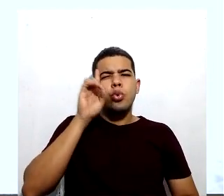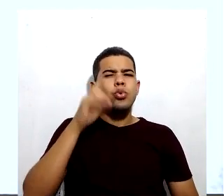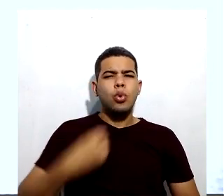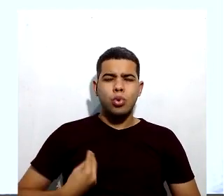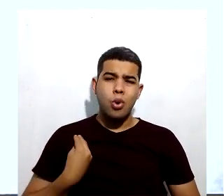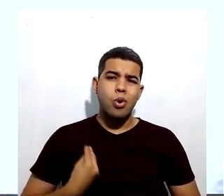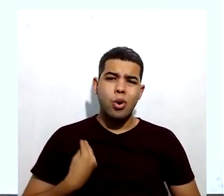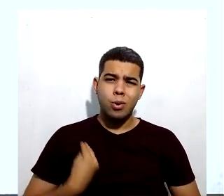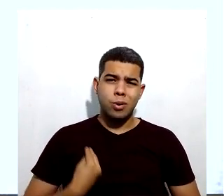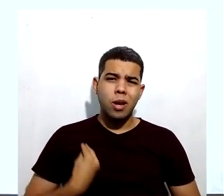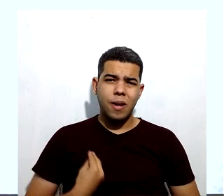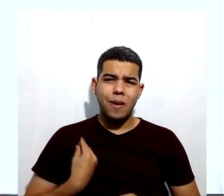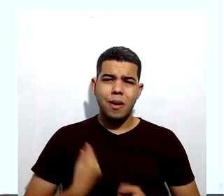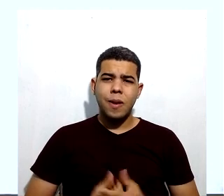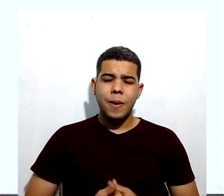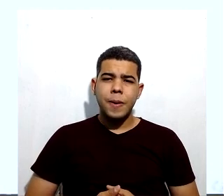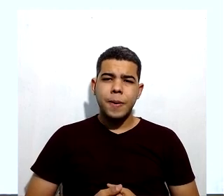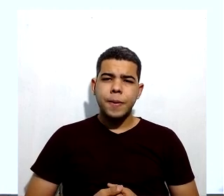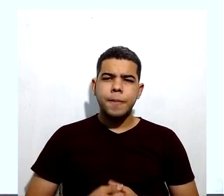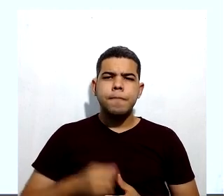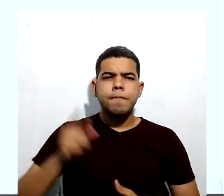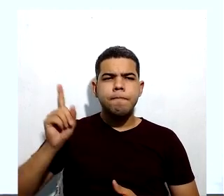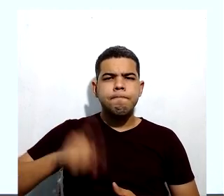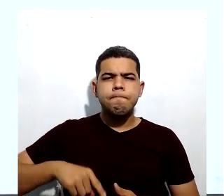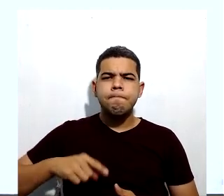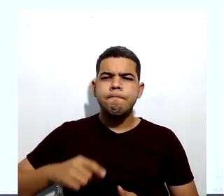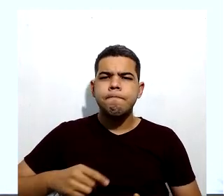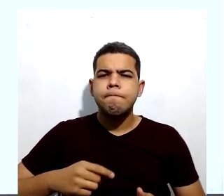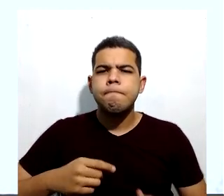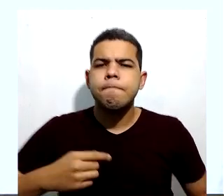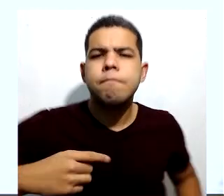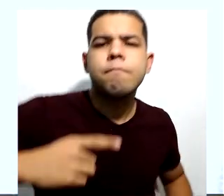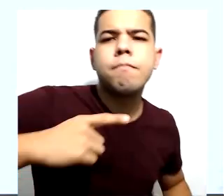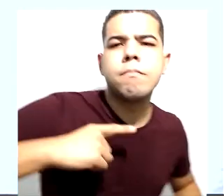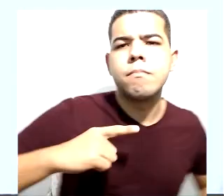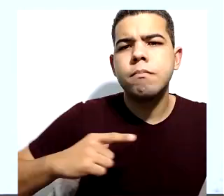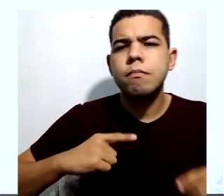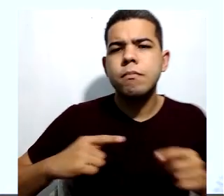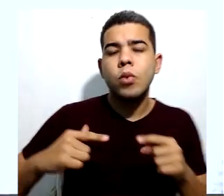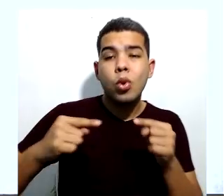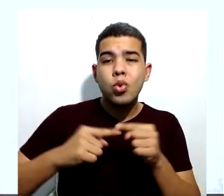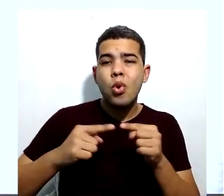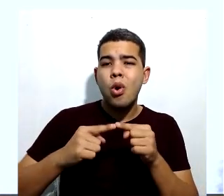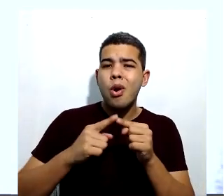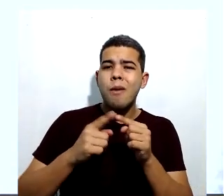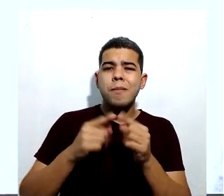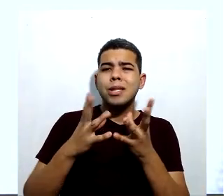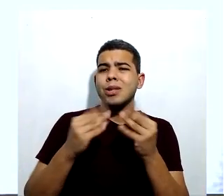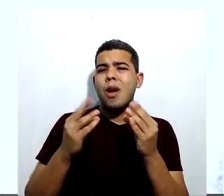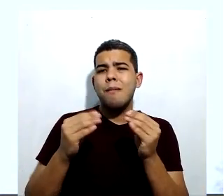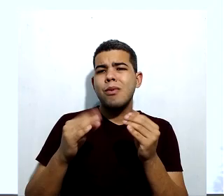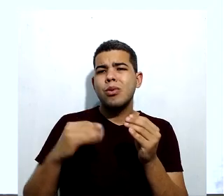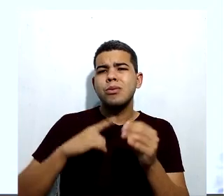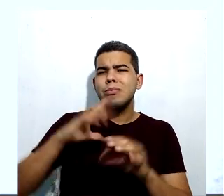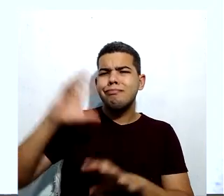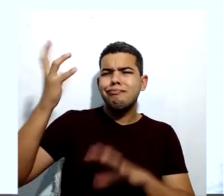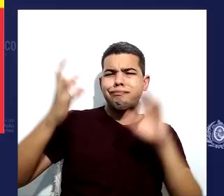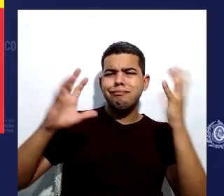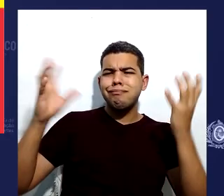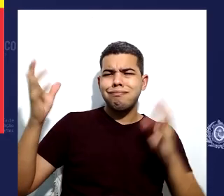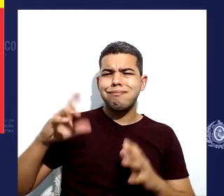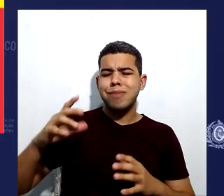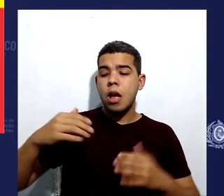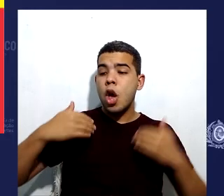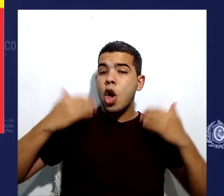essa mesma frequência é uma frequência excessiva e vai prejudicar cada vez mais o seu